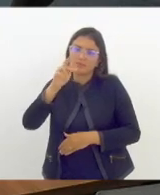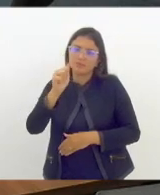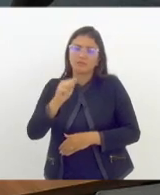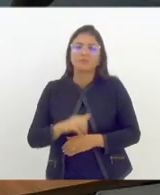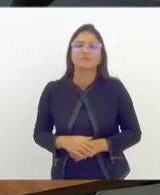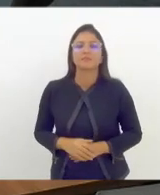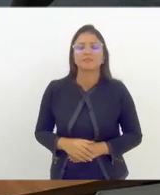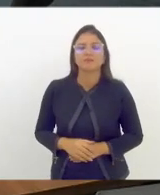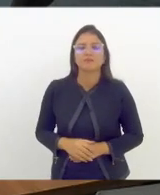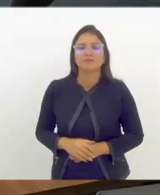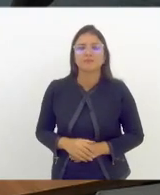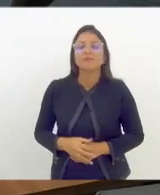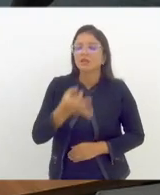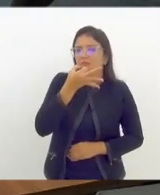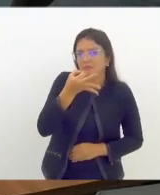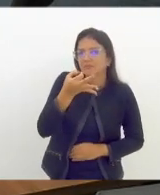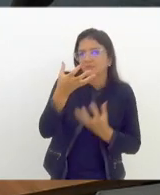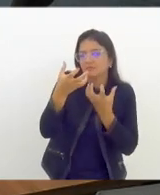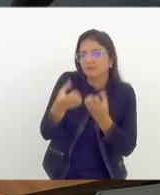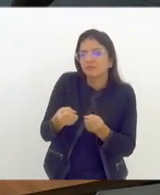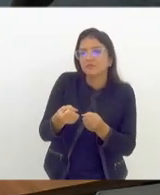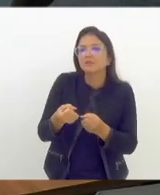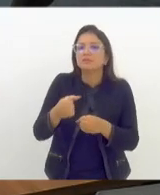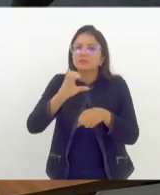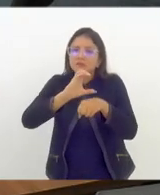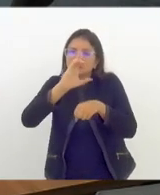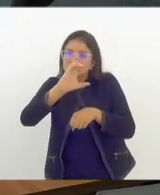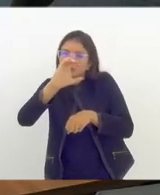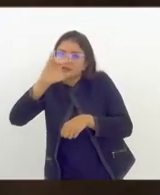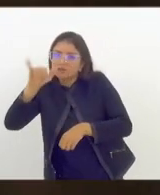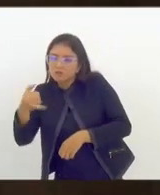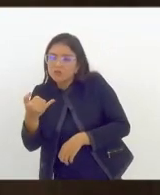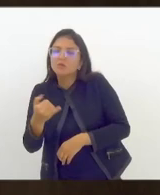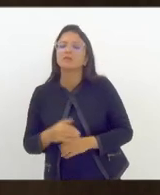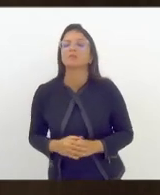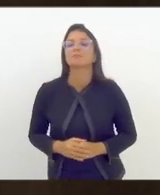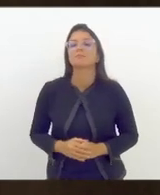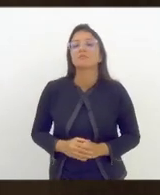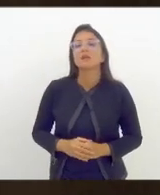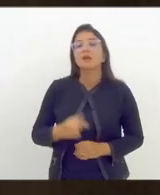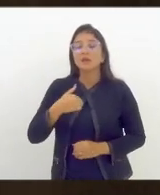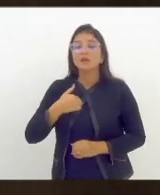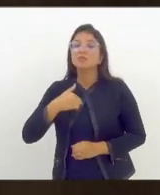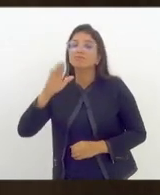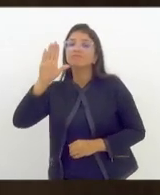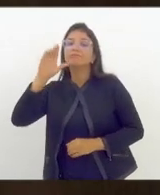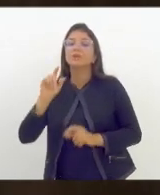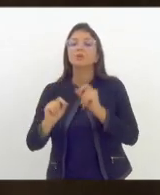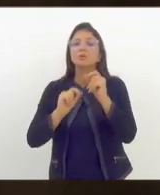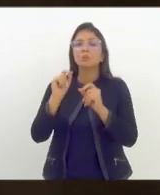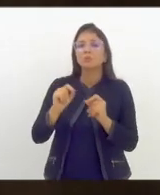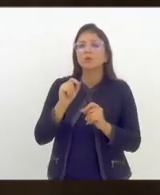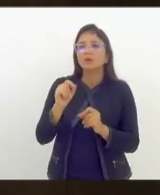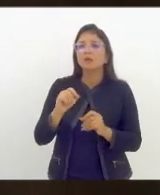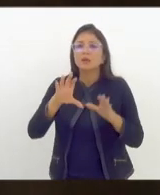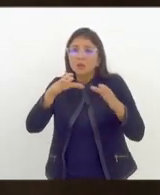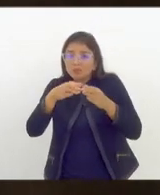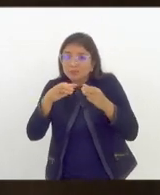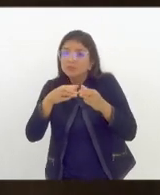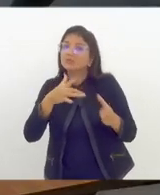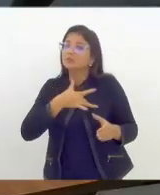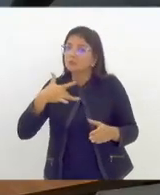Parecer favorável nos termos do parecer da CCJ. Eu queria fazer uma questão de ordem, pedir a Vossa Excelência que a Comissão de Saúde dê